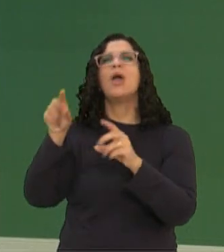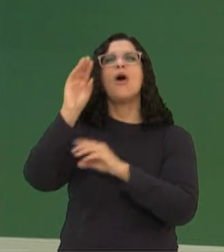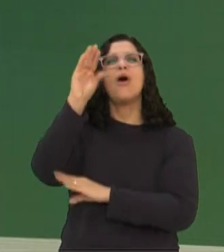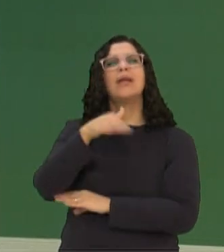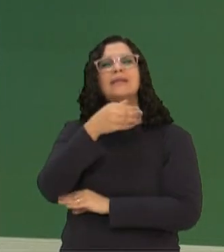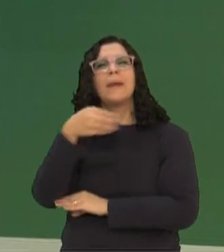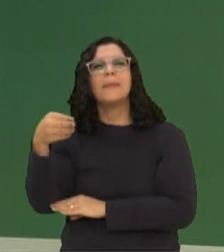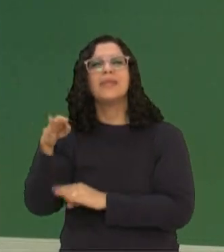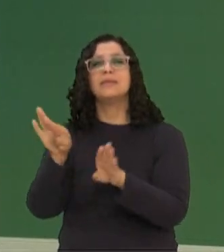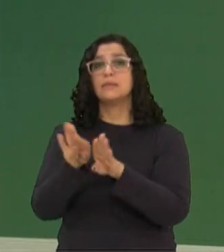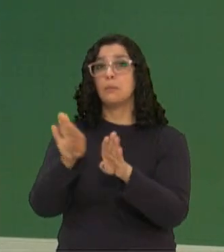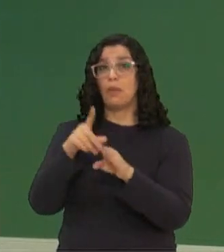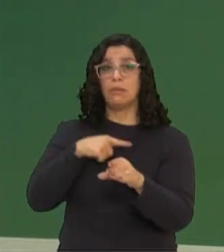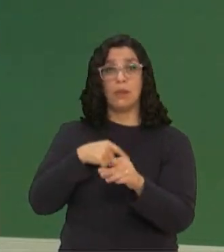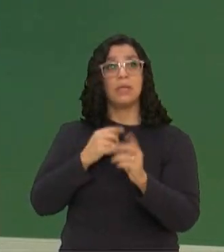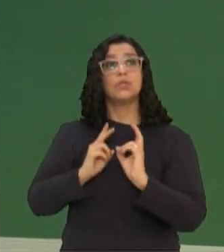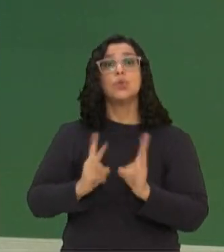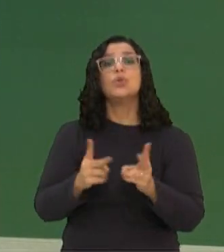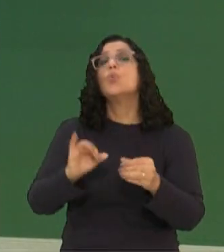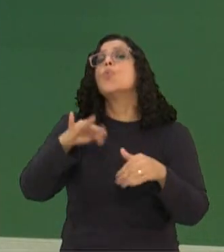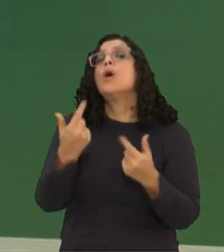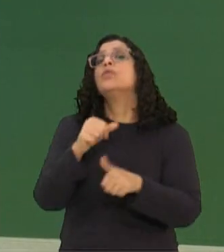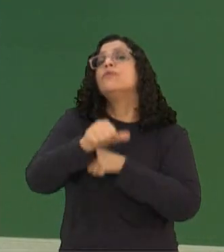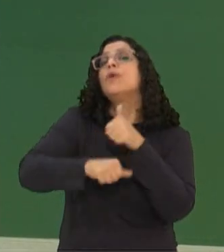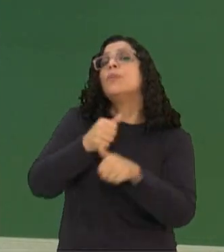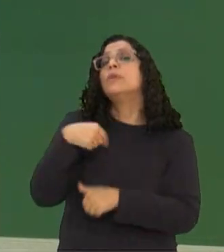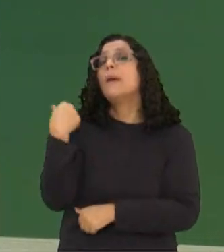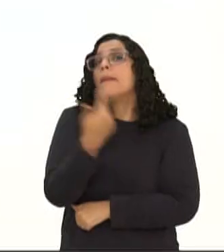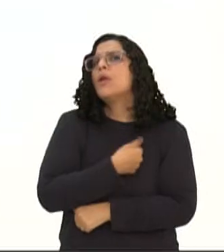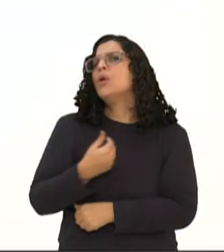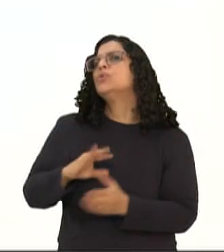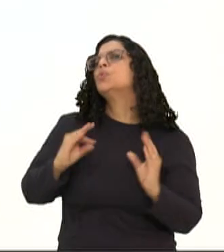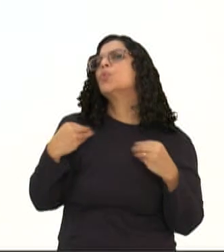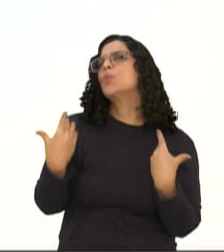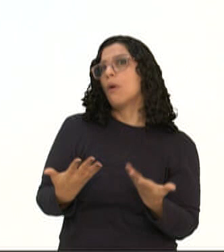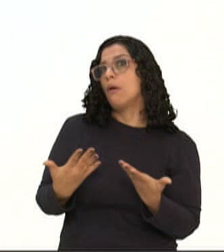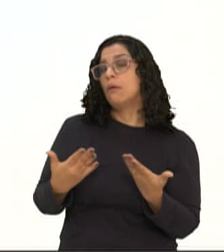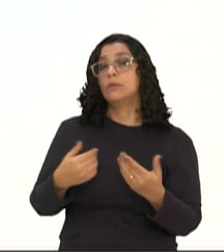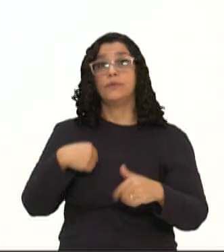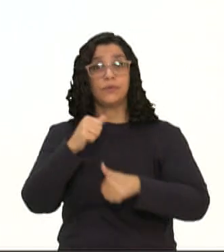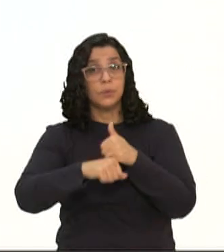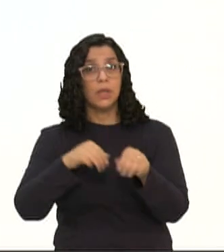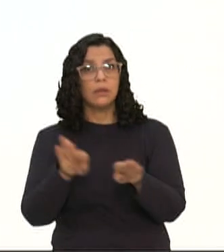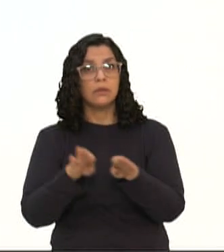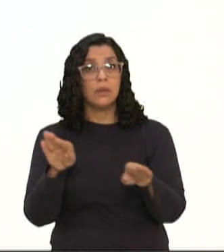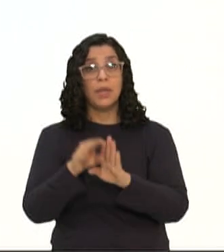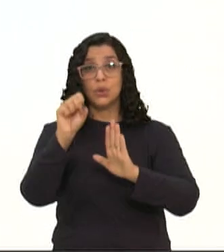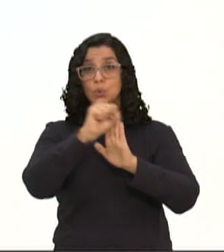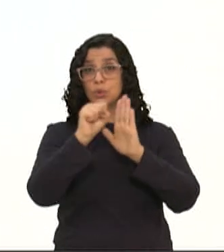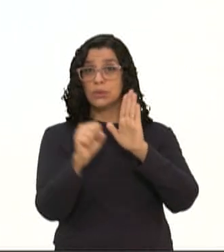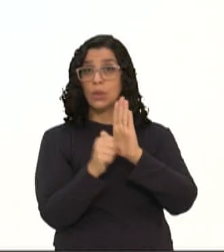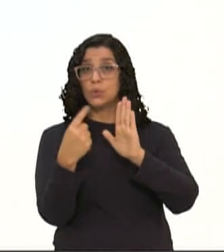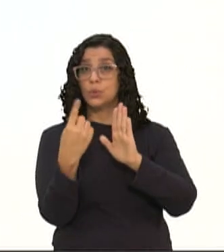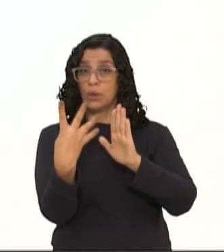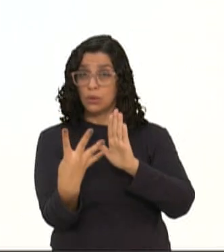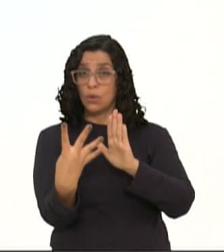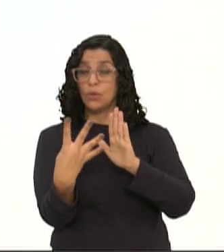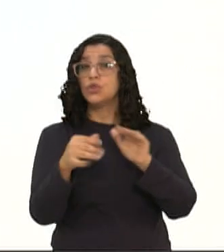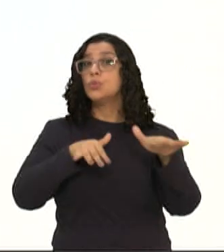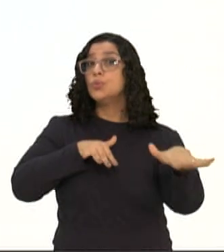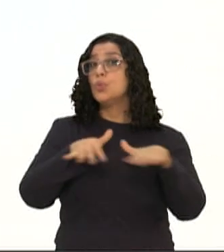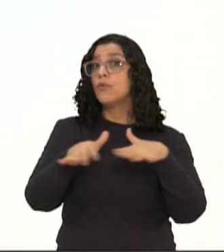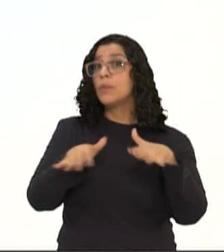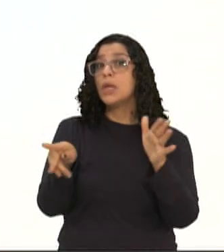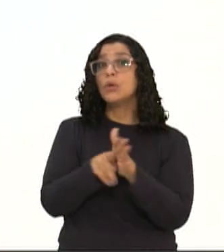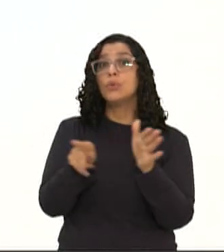dando continuidade aí, quando que isso vai mudar para nós? Ele vai mudar já a partir do século XIV, com o movimento